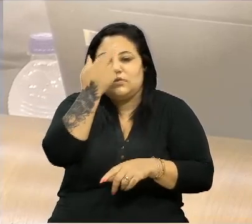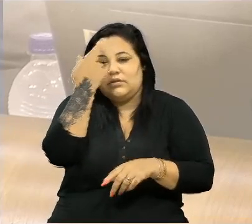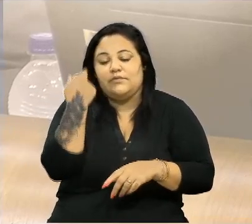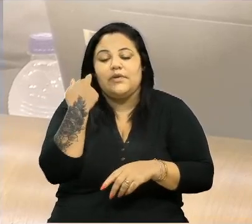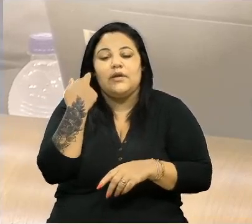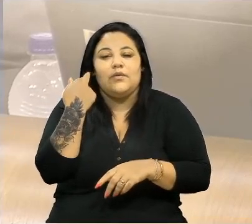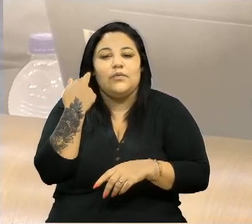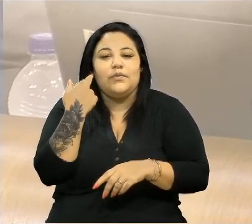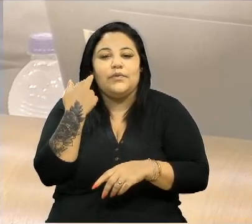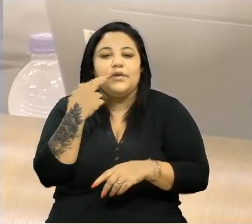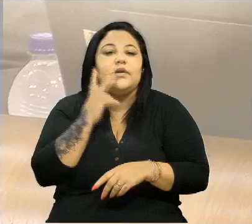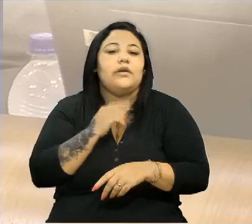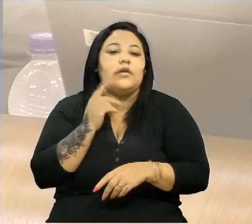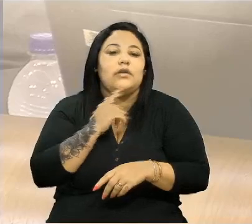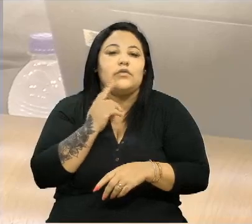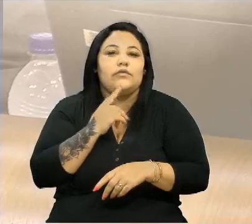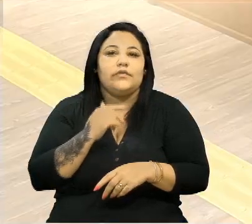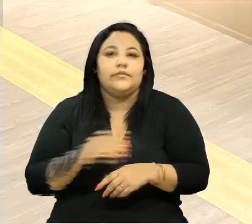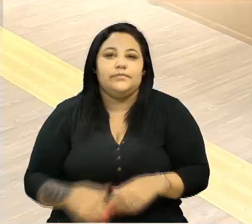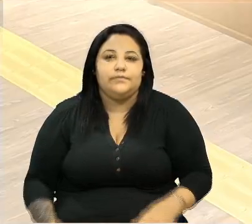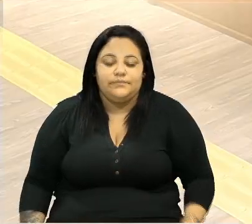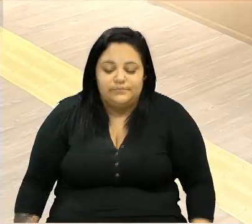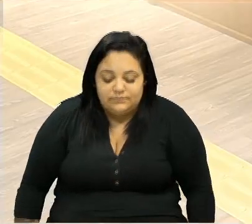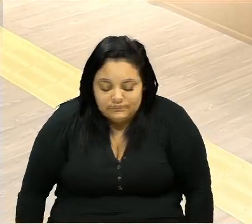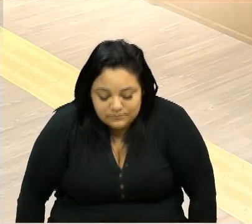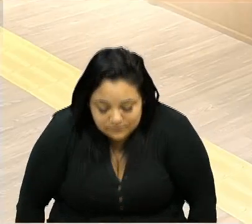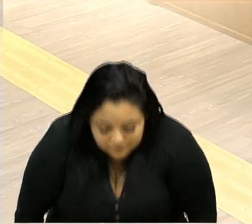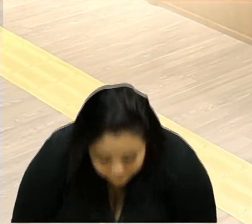Bueno e Renato Oliveira.